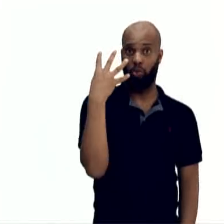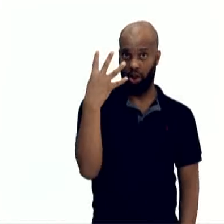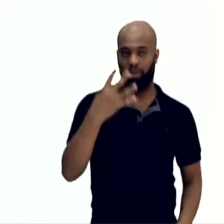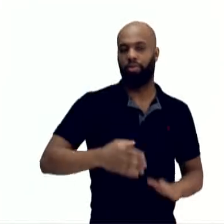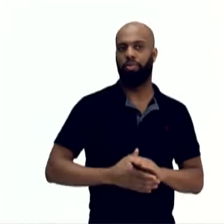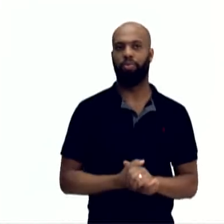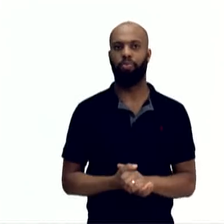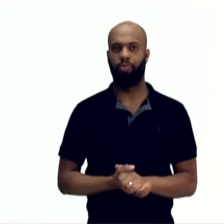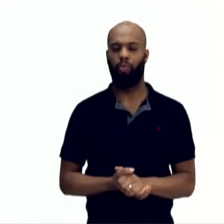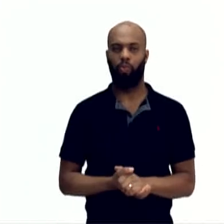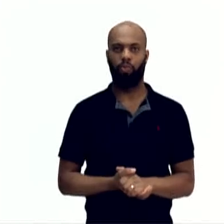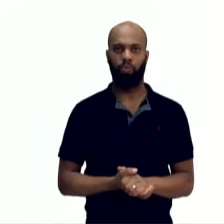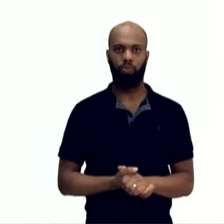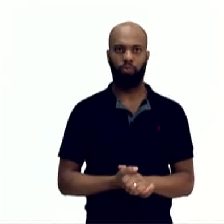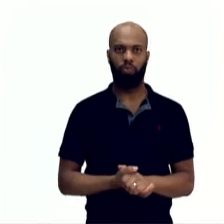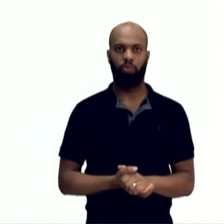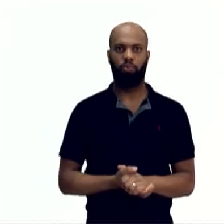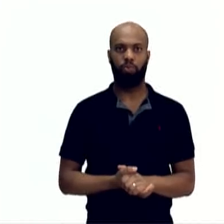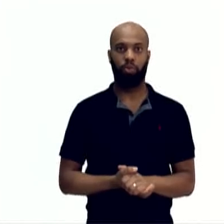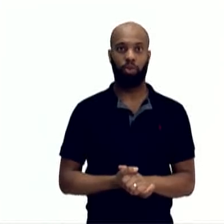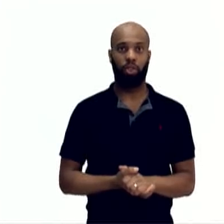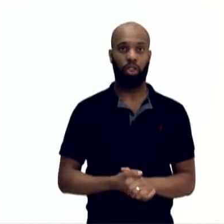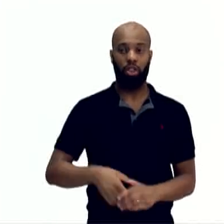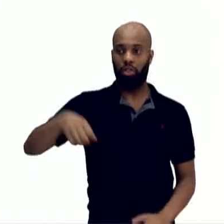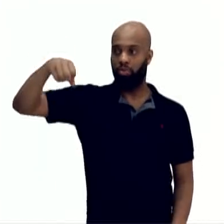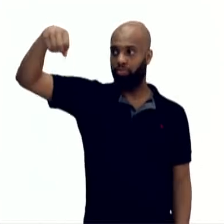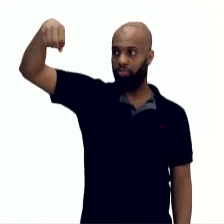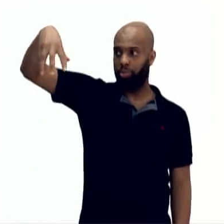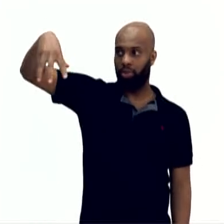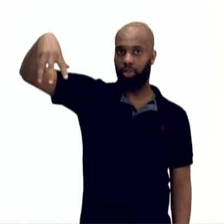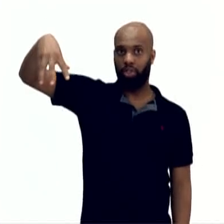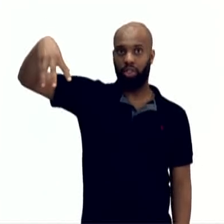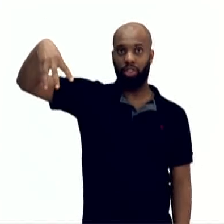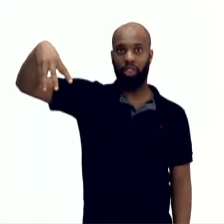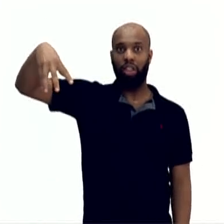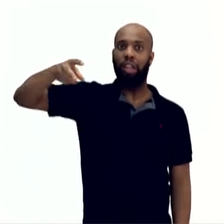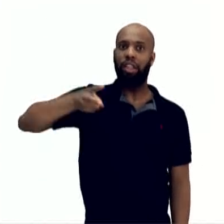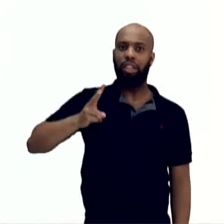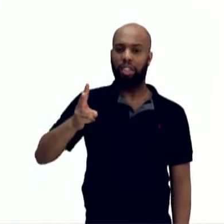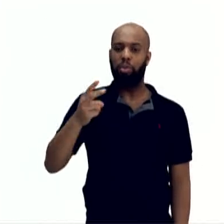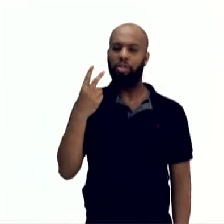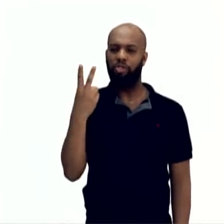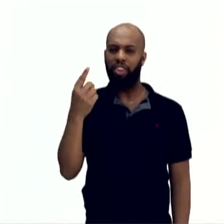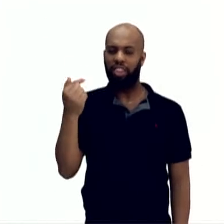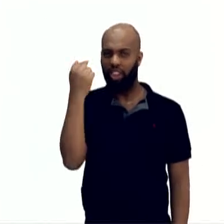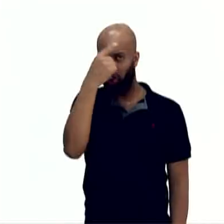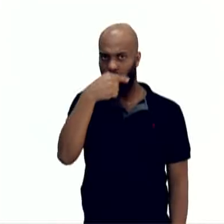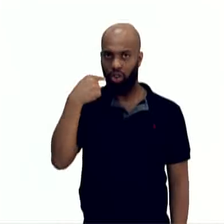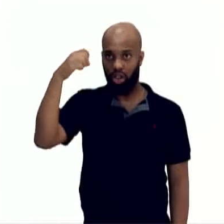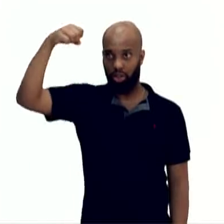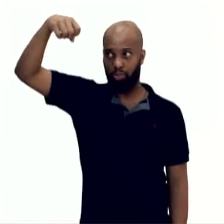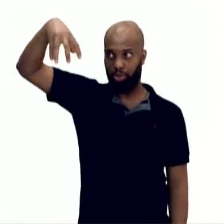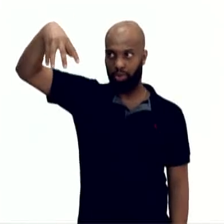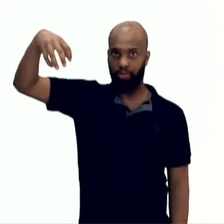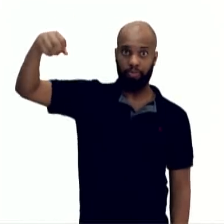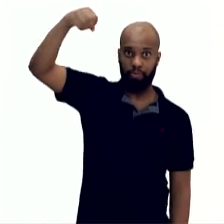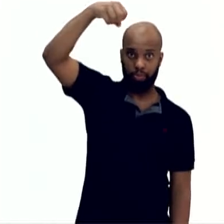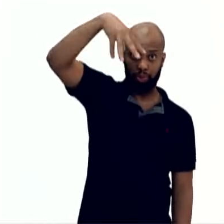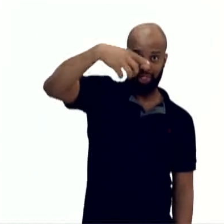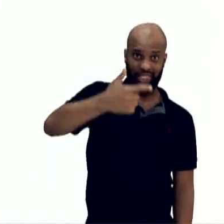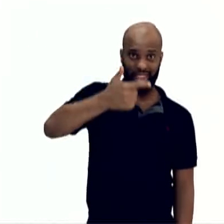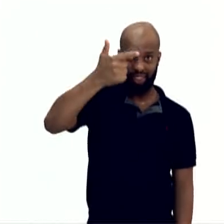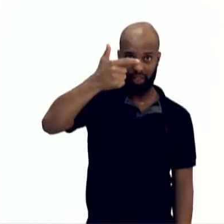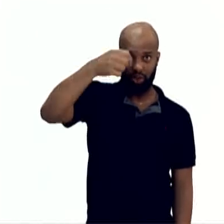uma casa, há 4 lâmpadas. A primeira acende a cada 27 horas. A segunda acende a